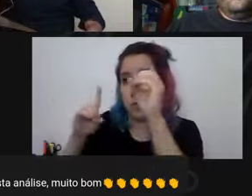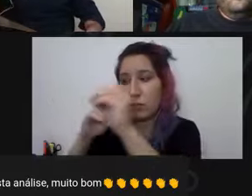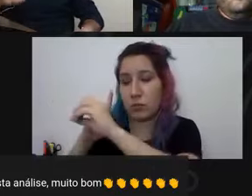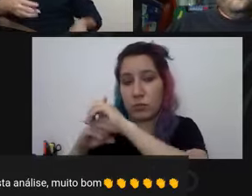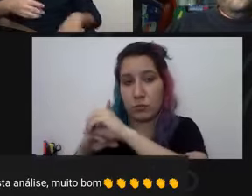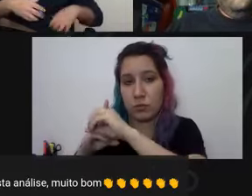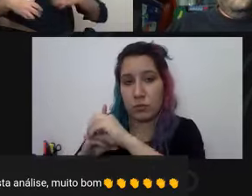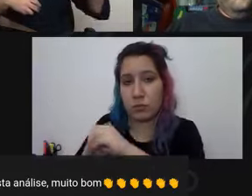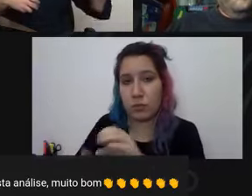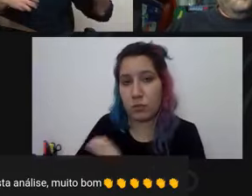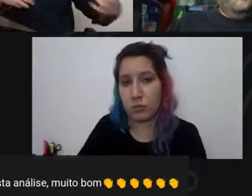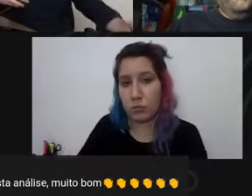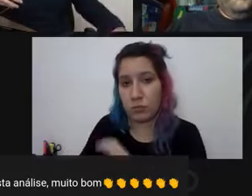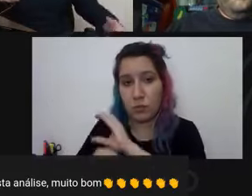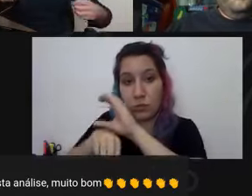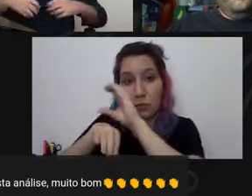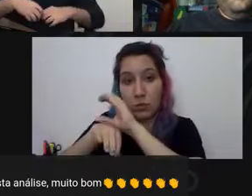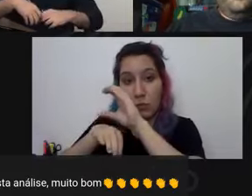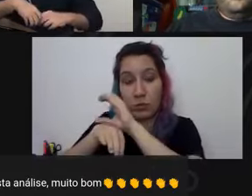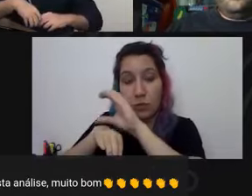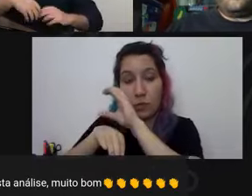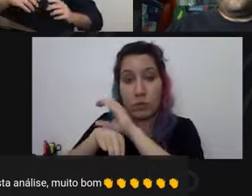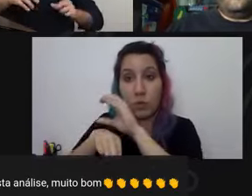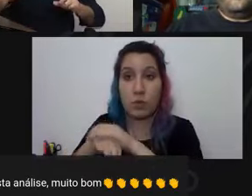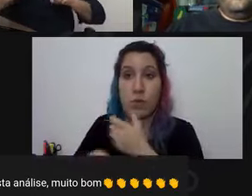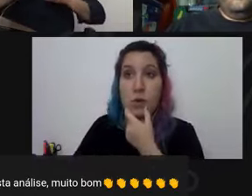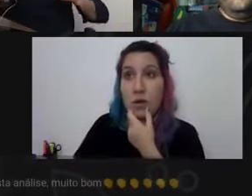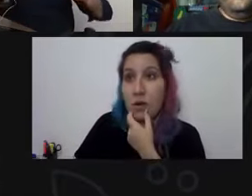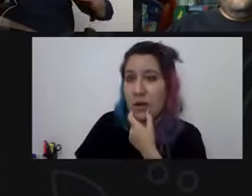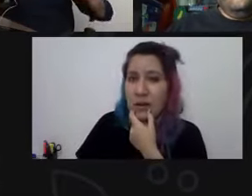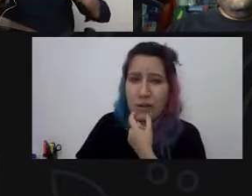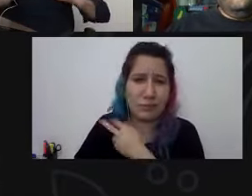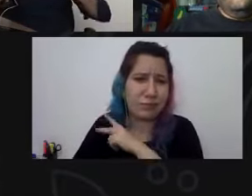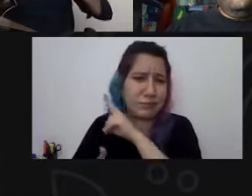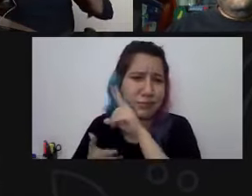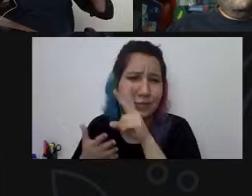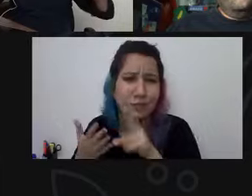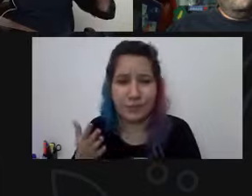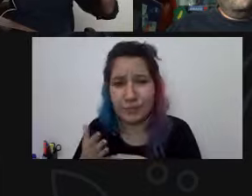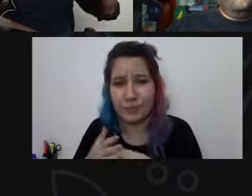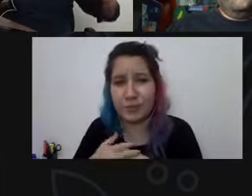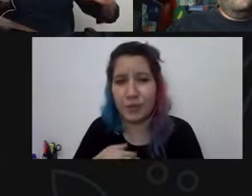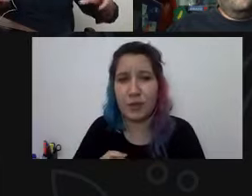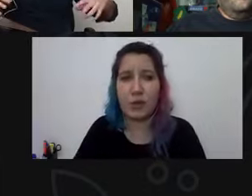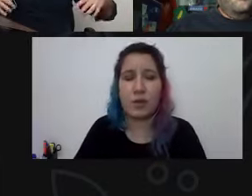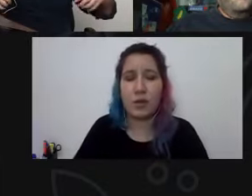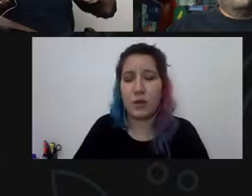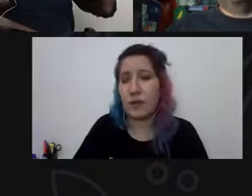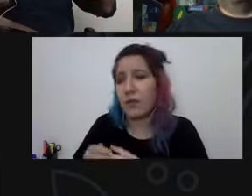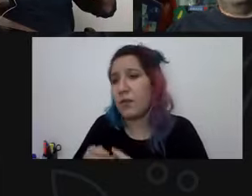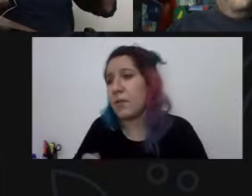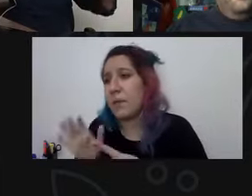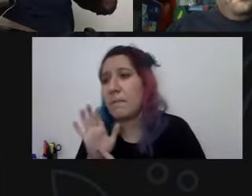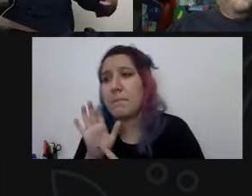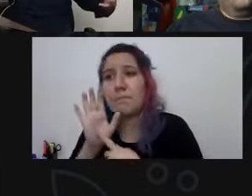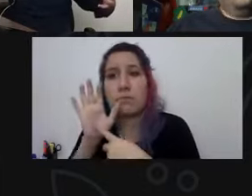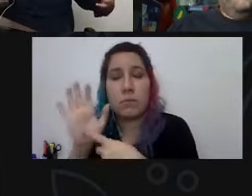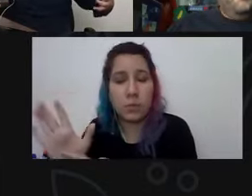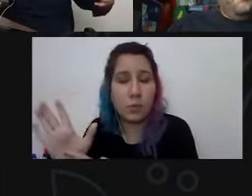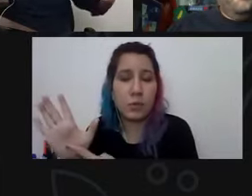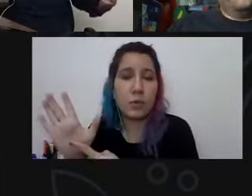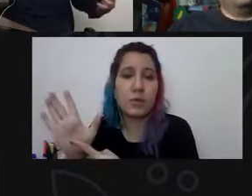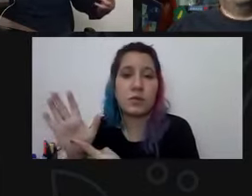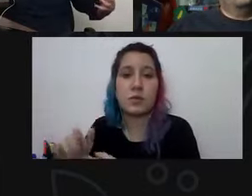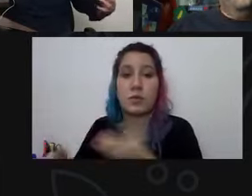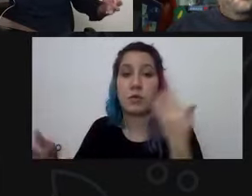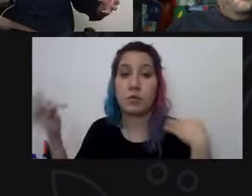a fazer um curso de inglês, a fazer um curso de espanhol, e ao longo do tempo a gente vai qualificando os espaços turísticos para